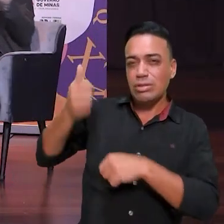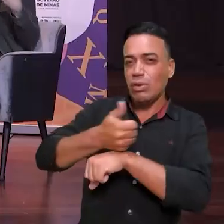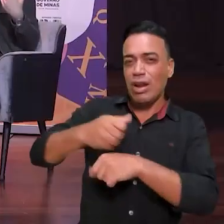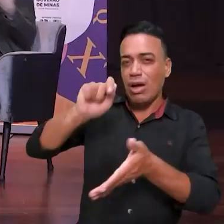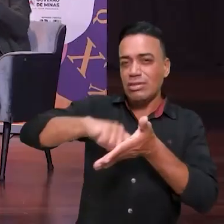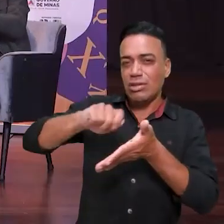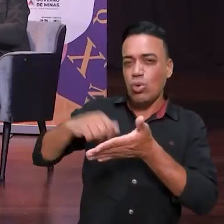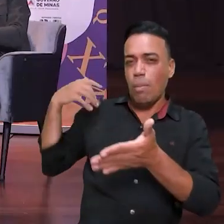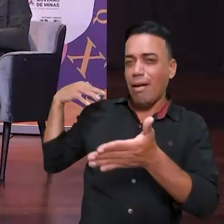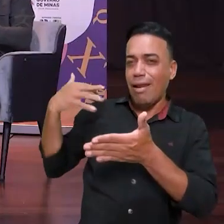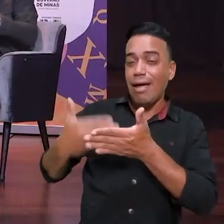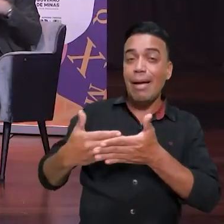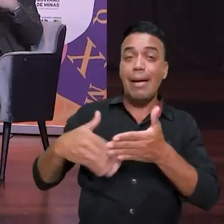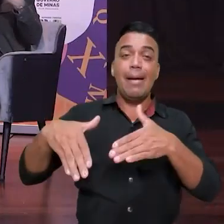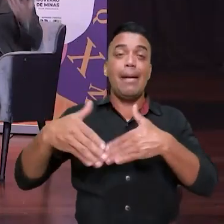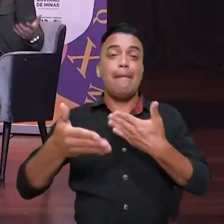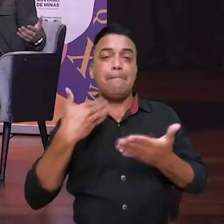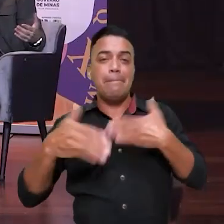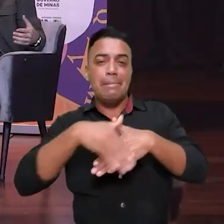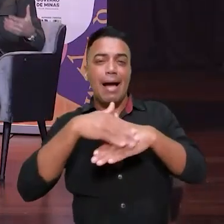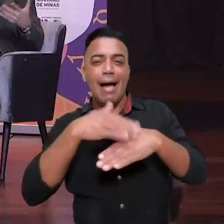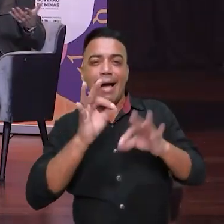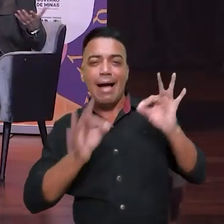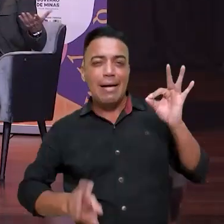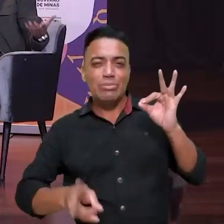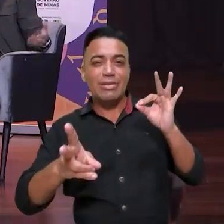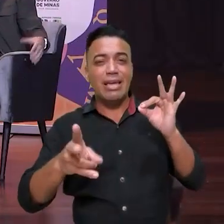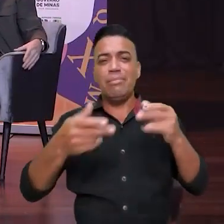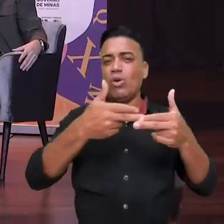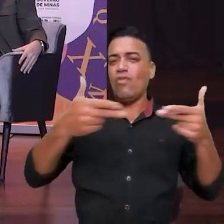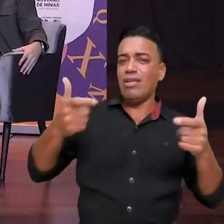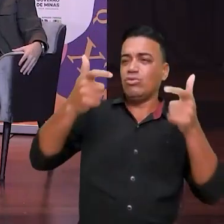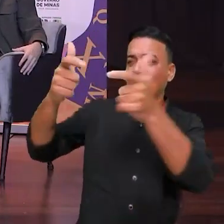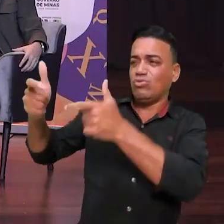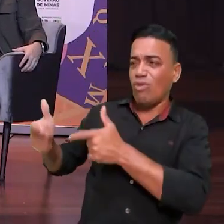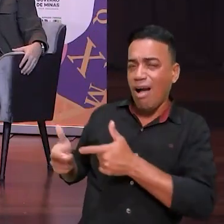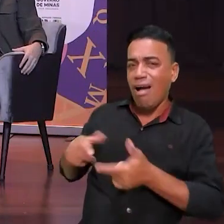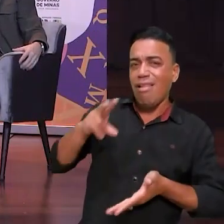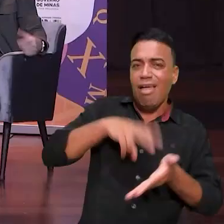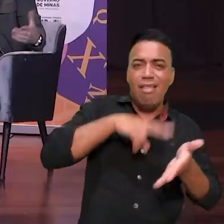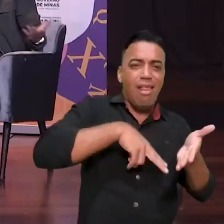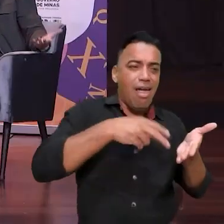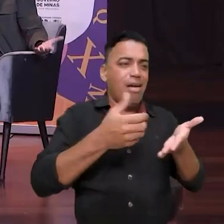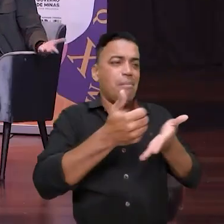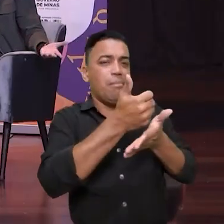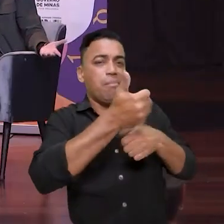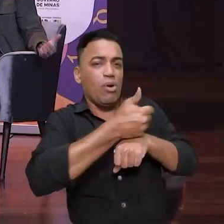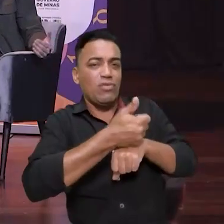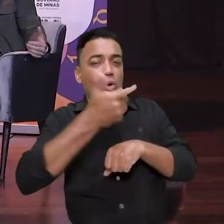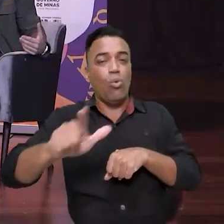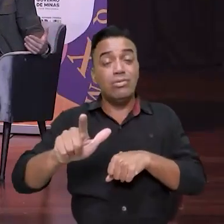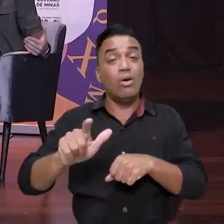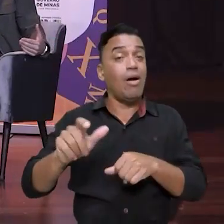escutou aí nos últimos 40 anos do Sempre um Papo, em diversos outros lugares, assim. Então, não tem